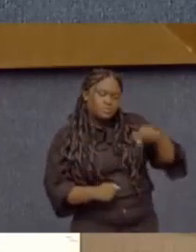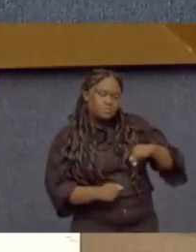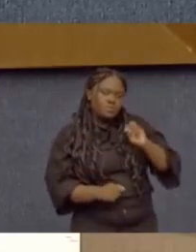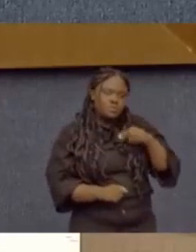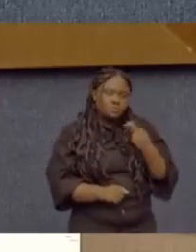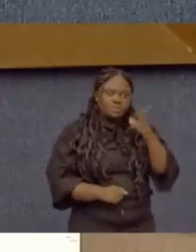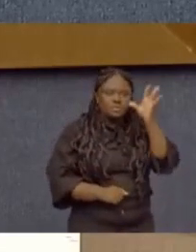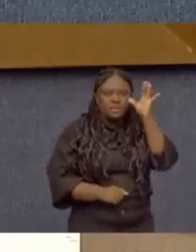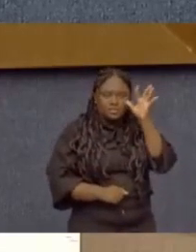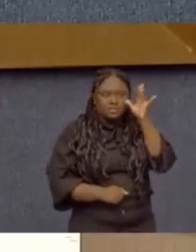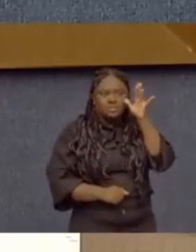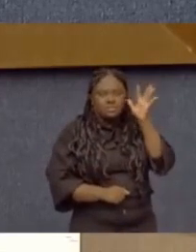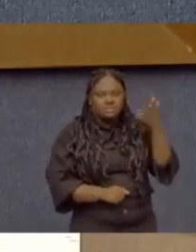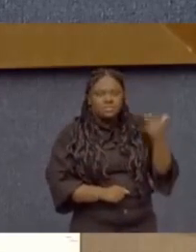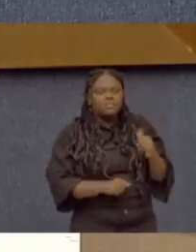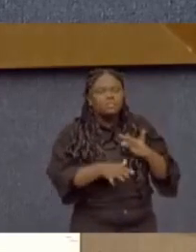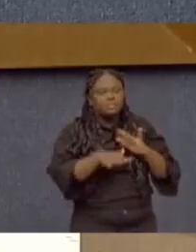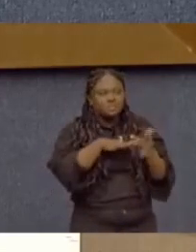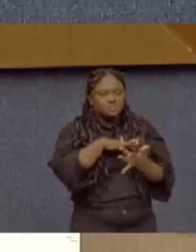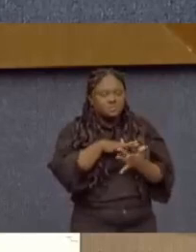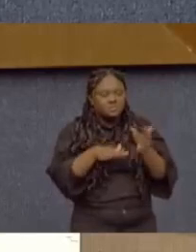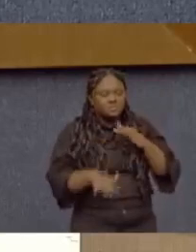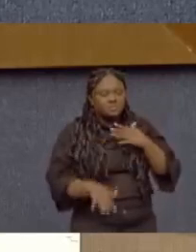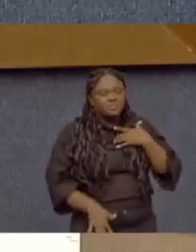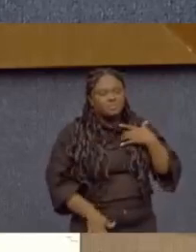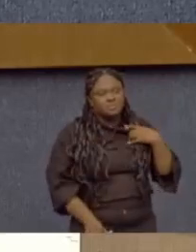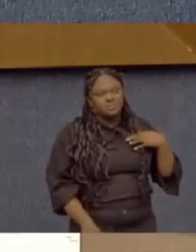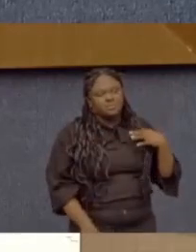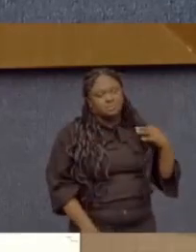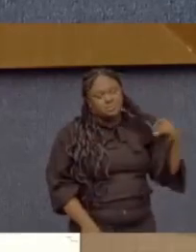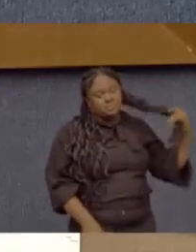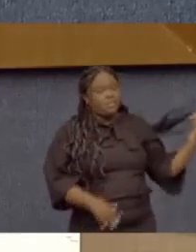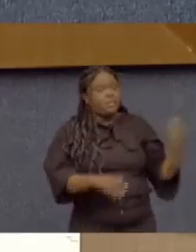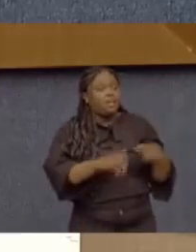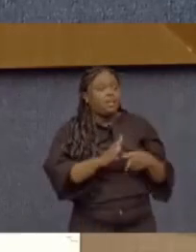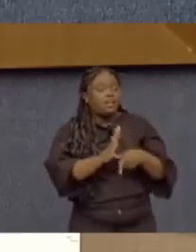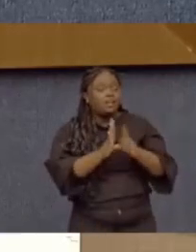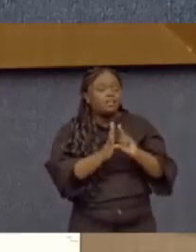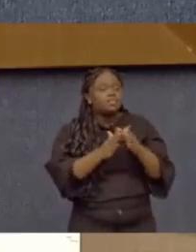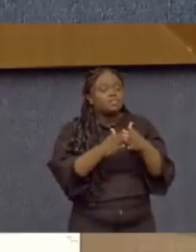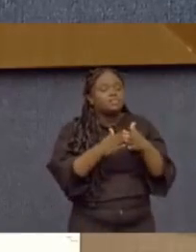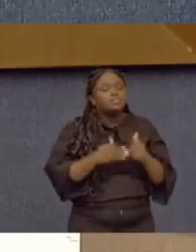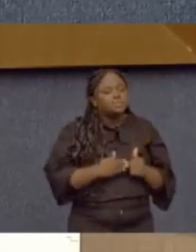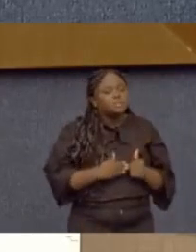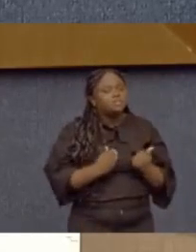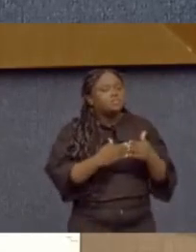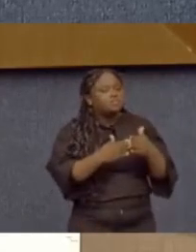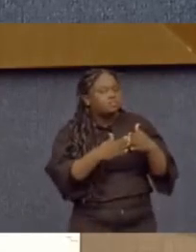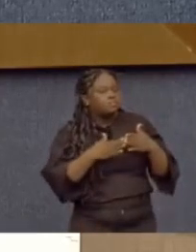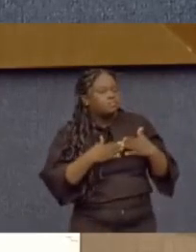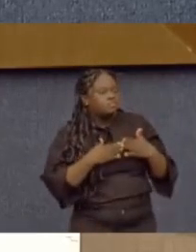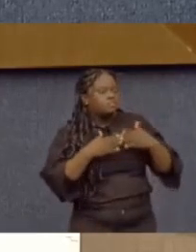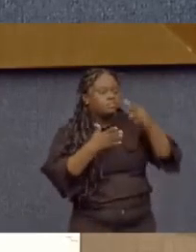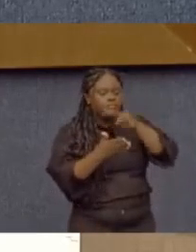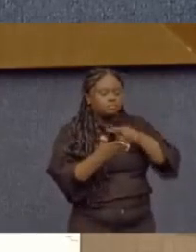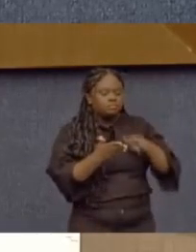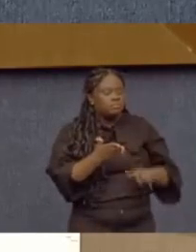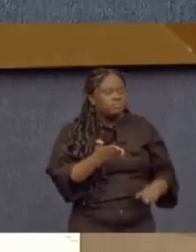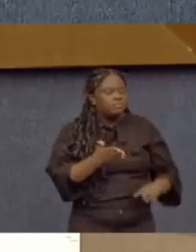meios digitais. De antemão, eu peço a permissão e a licença para ler esse discurso de